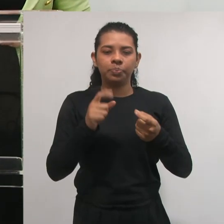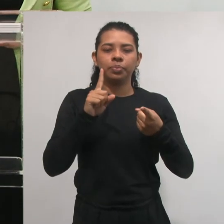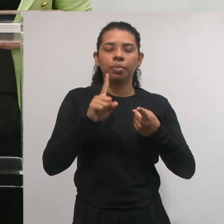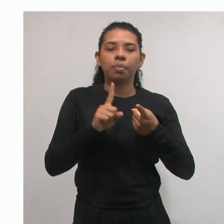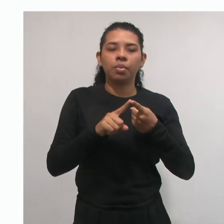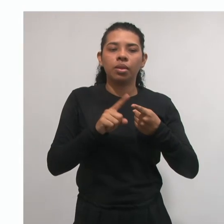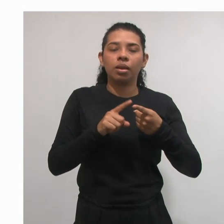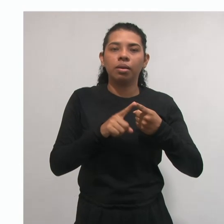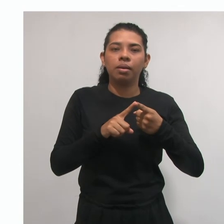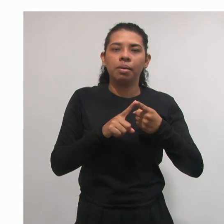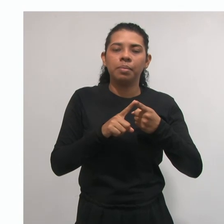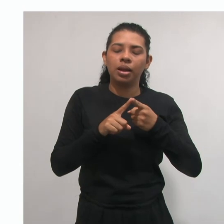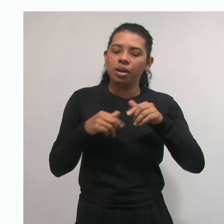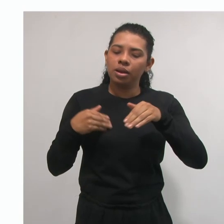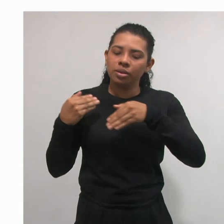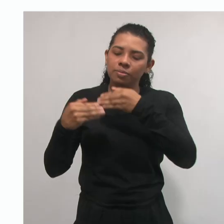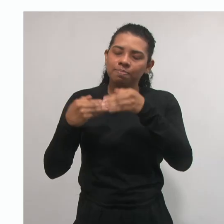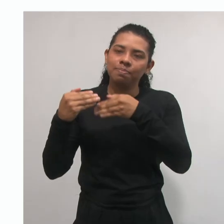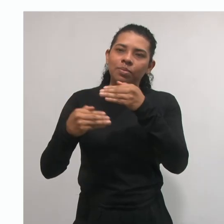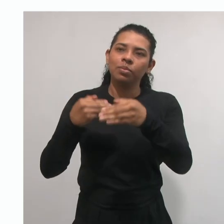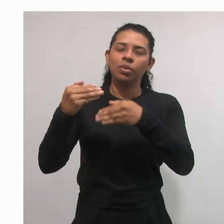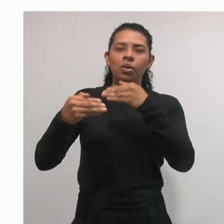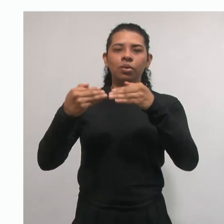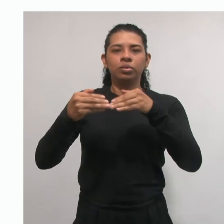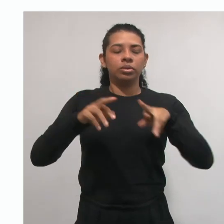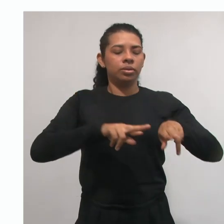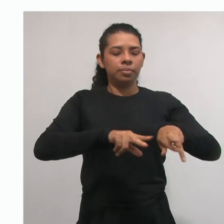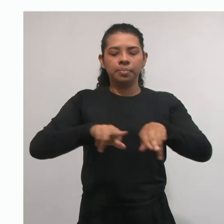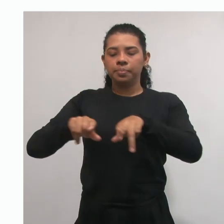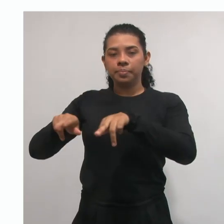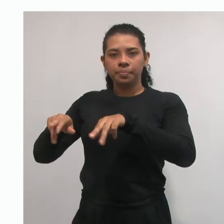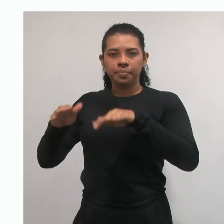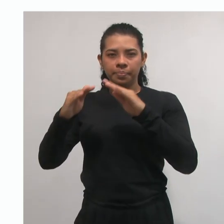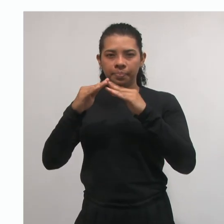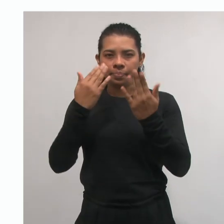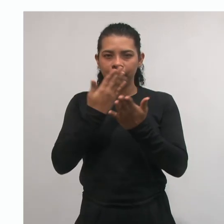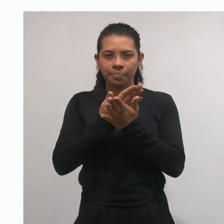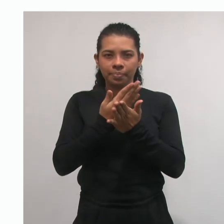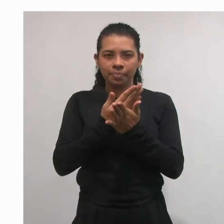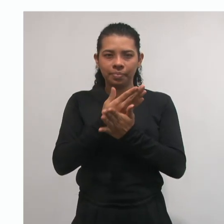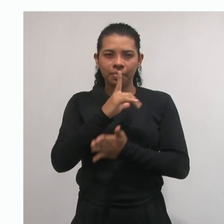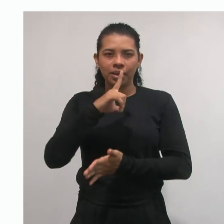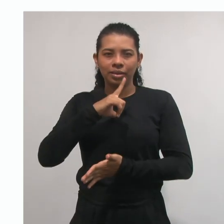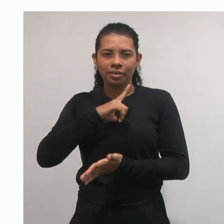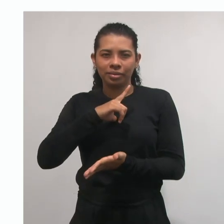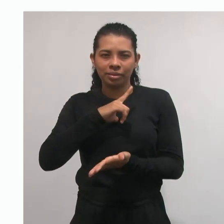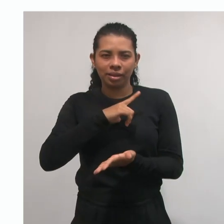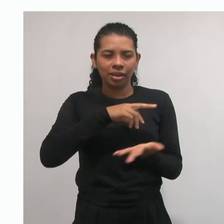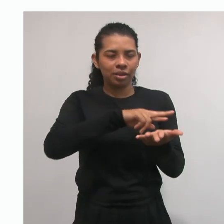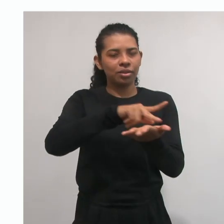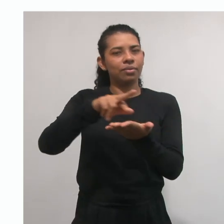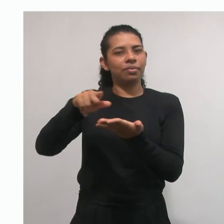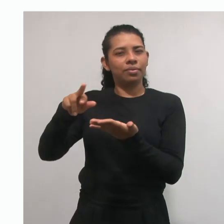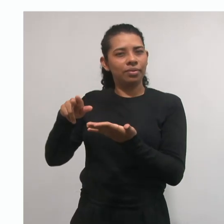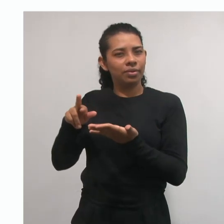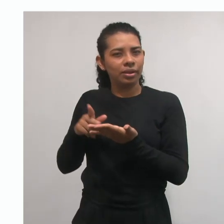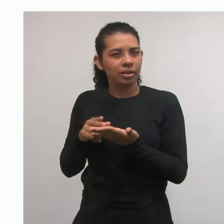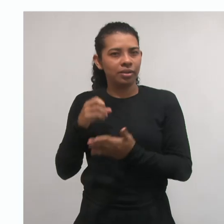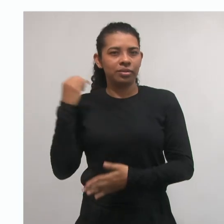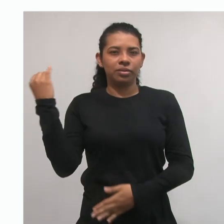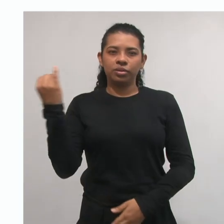ok? Nesse processo de ressignificação da diversidade na escola, nós temos aí várias